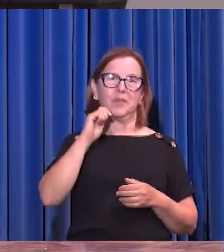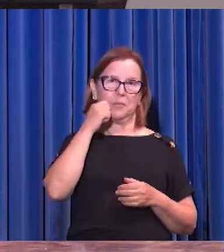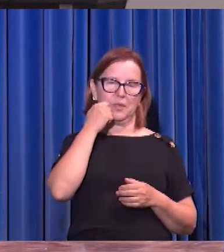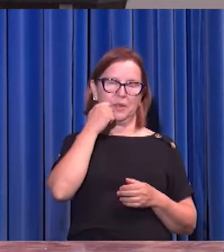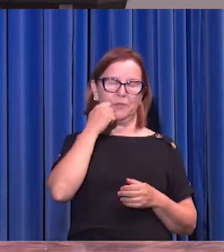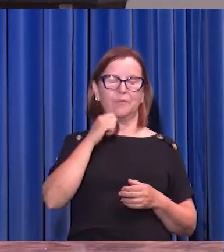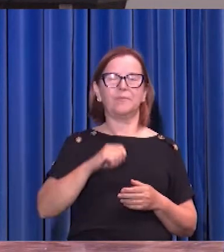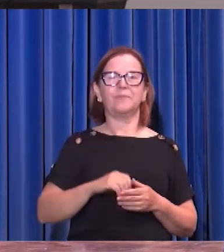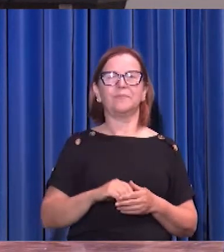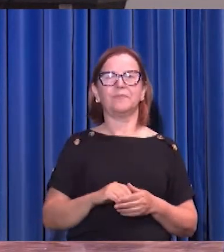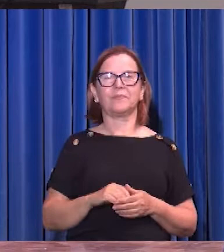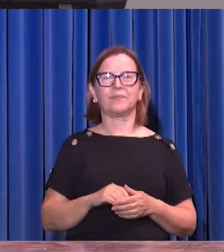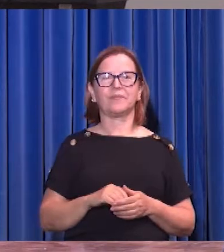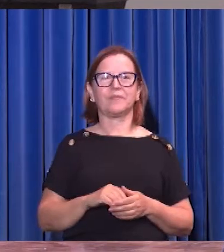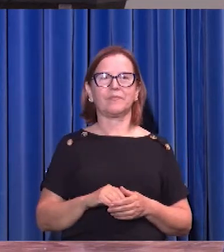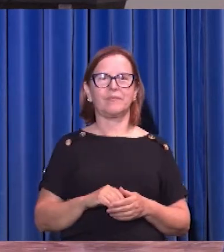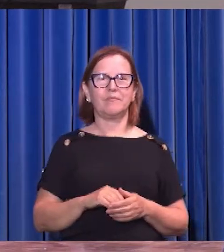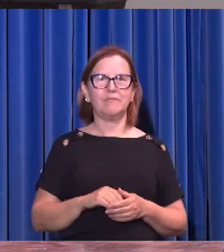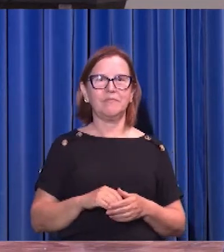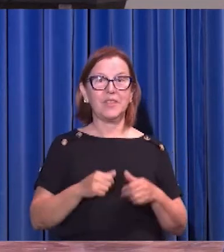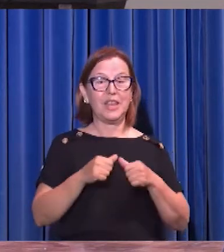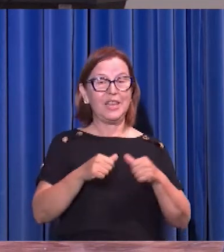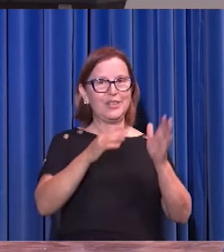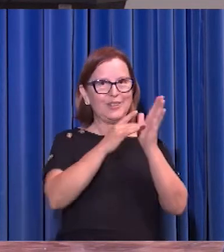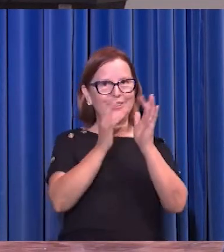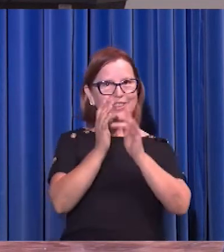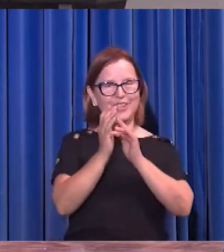É um mistério para nós. É isso que Jesus